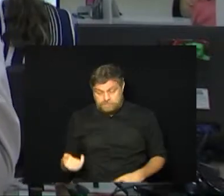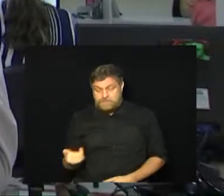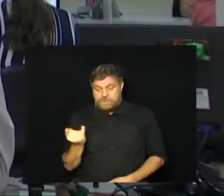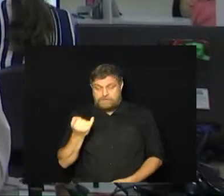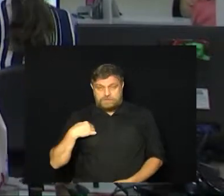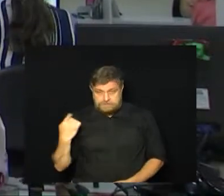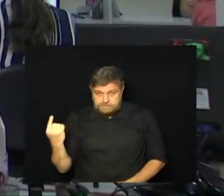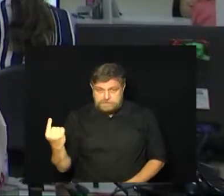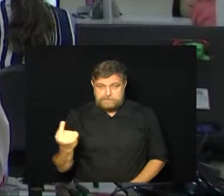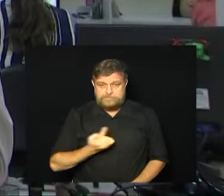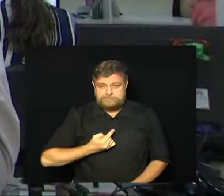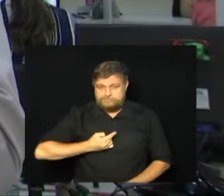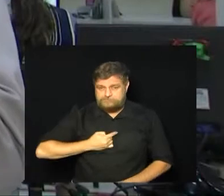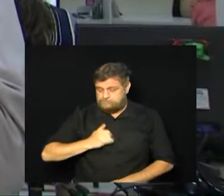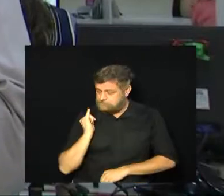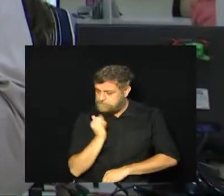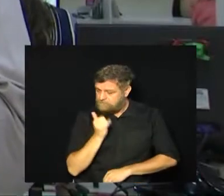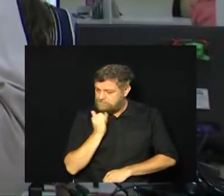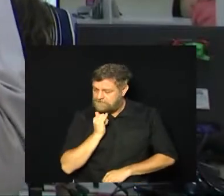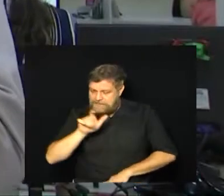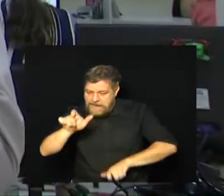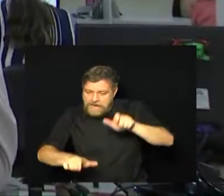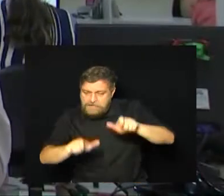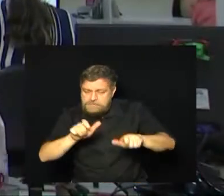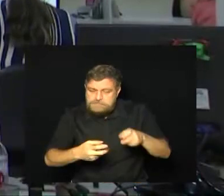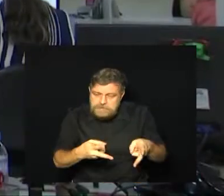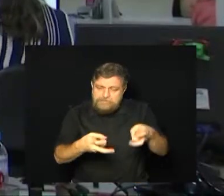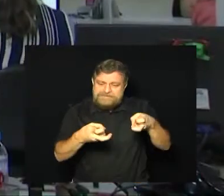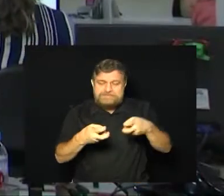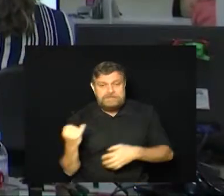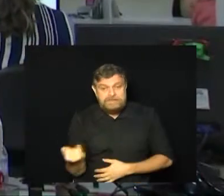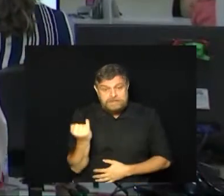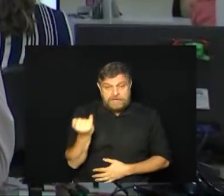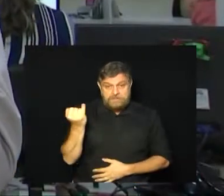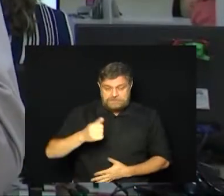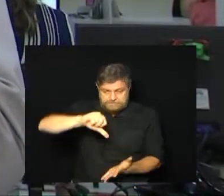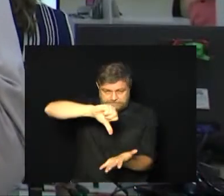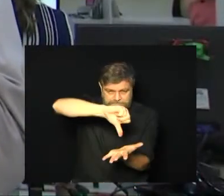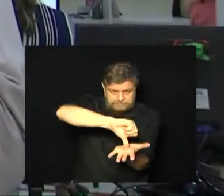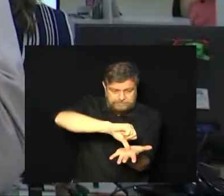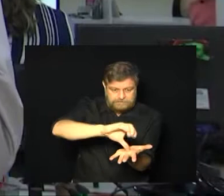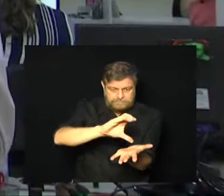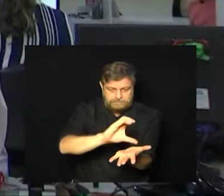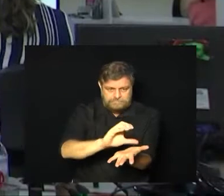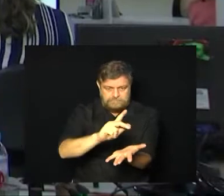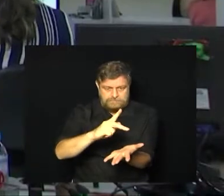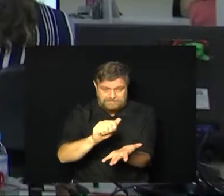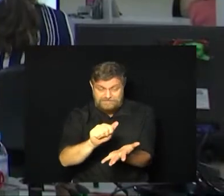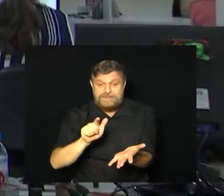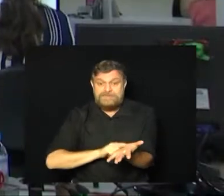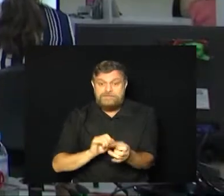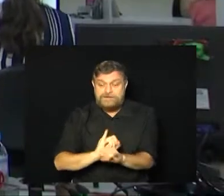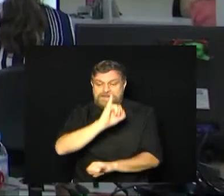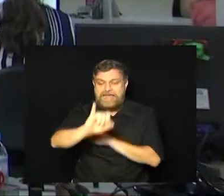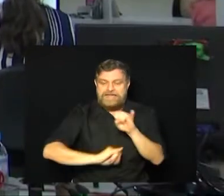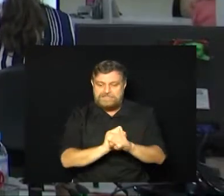gente frise, é importante que as pessoas saibam que aqui faz também atendimento online, né?